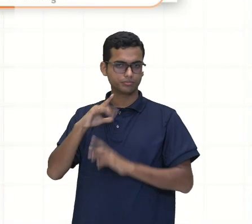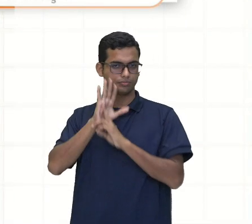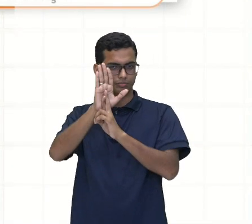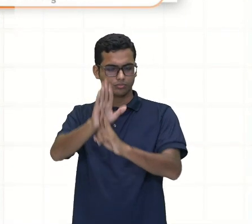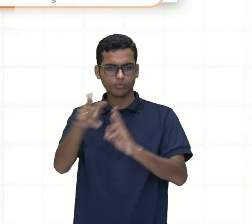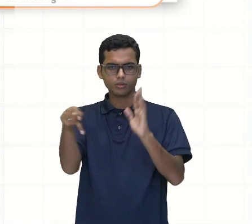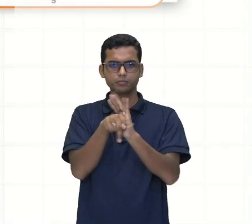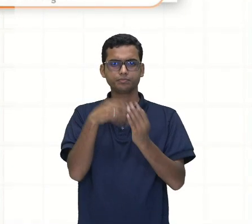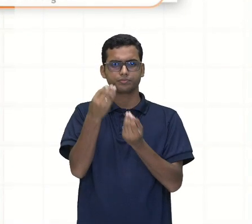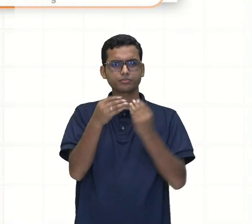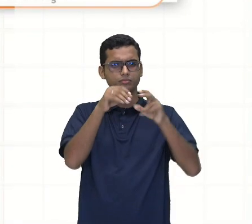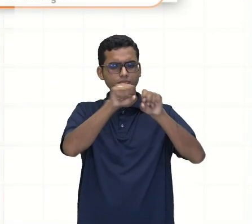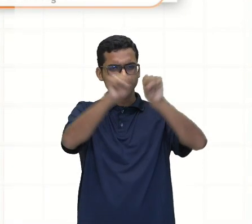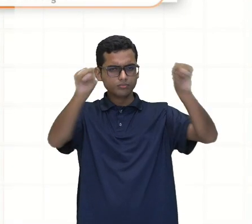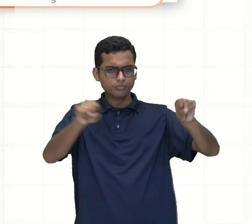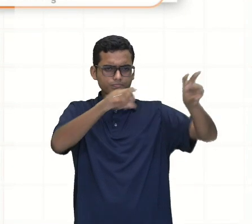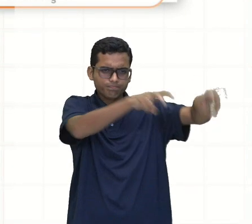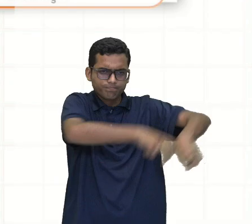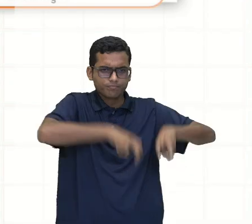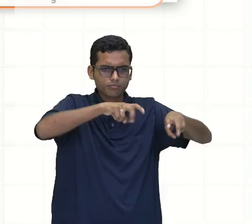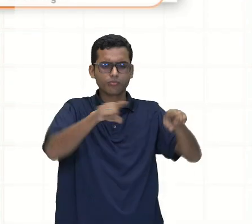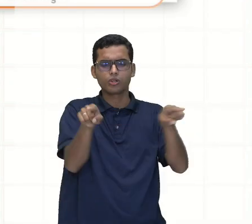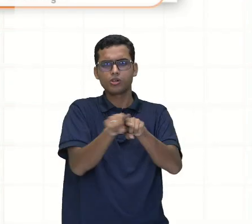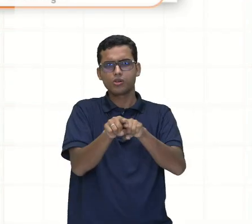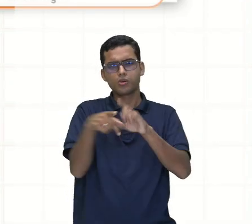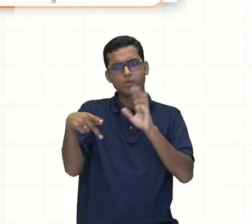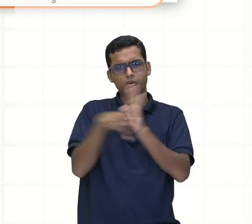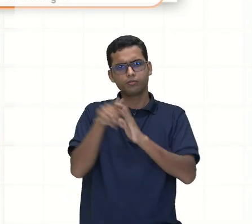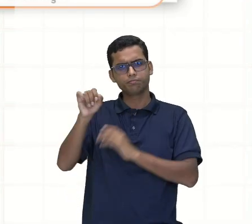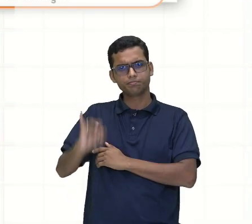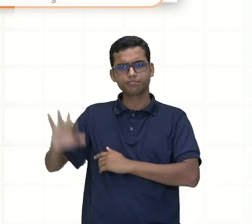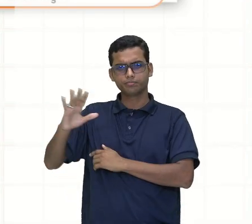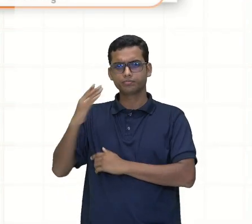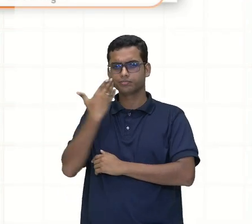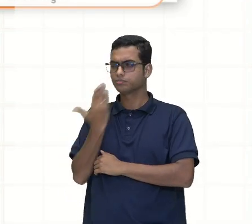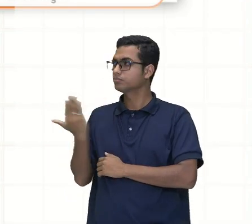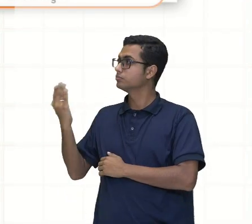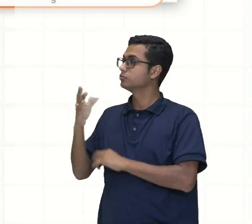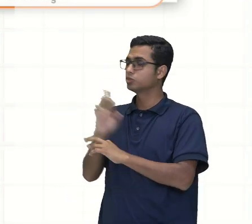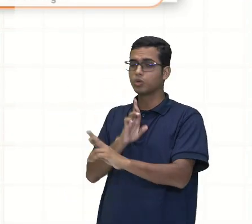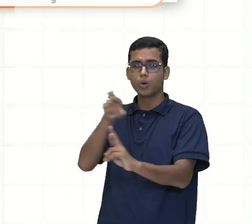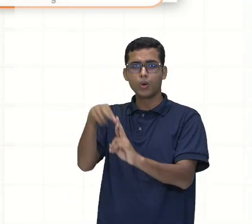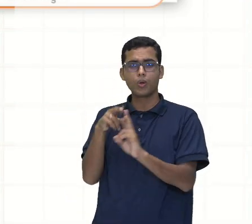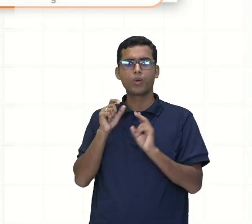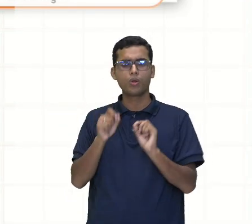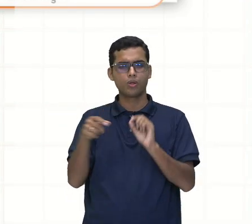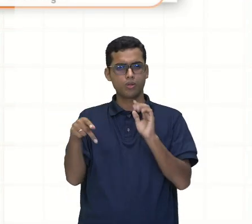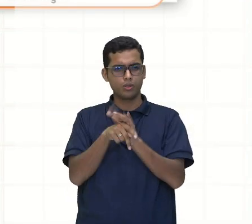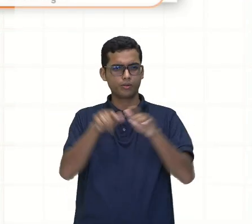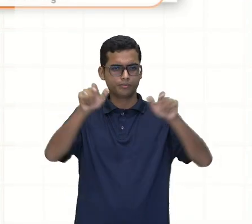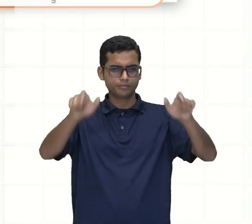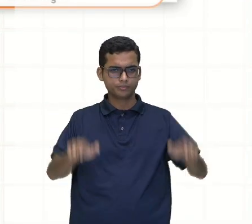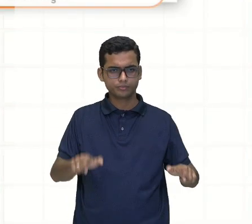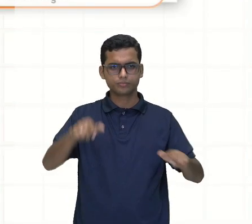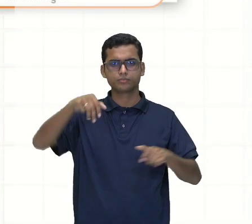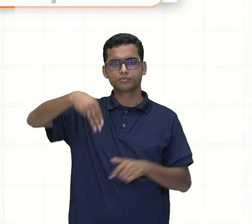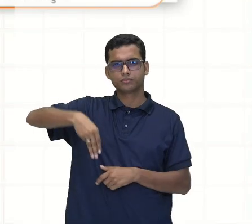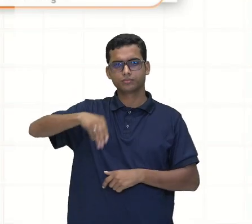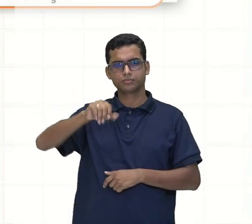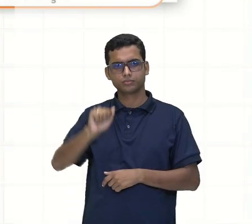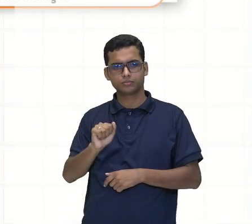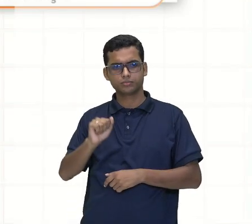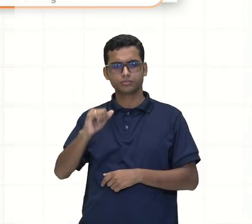do sistema de terraço. E essa imagem, ela faz referência a Machu Picchu, certo?